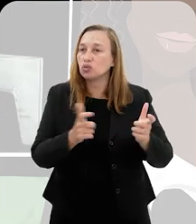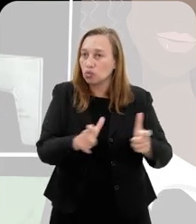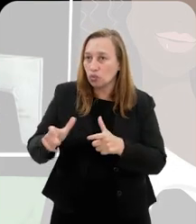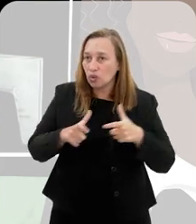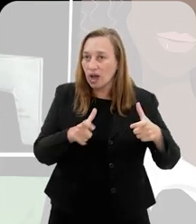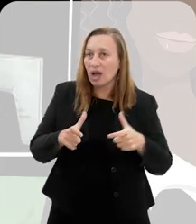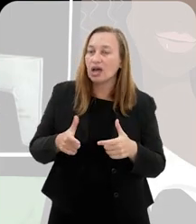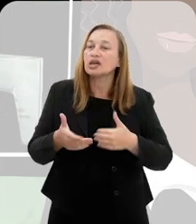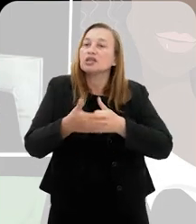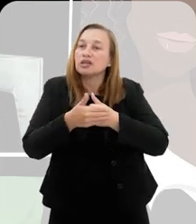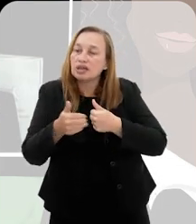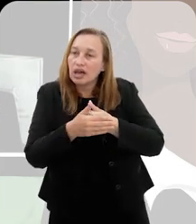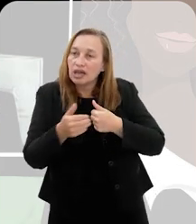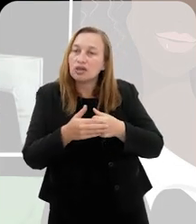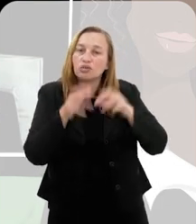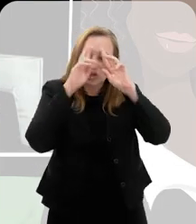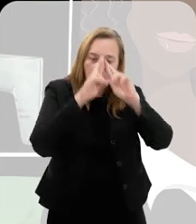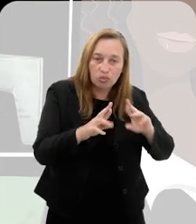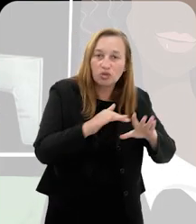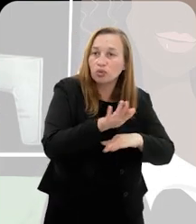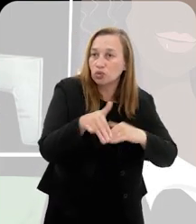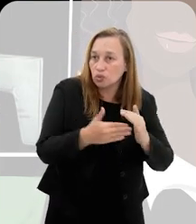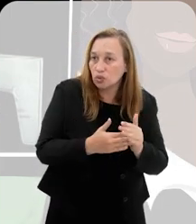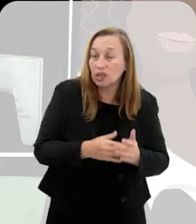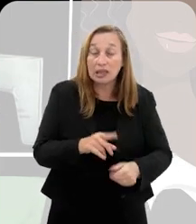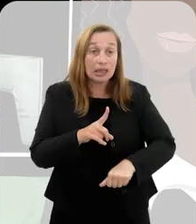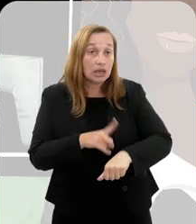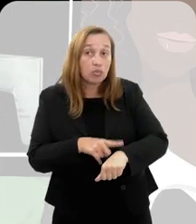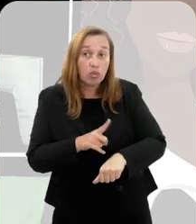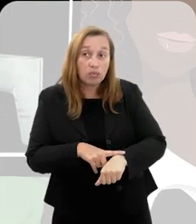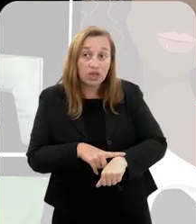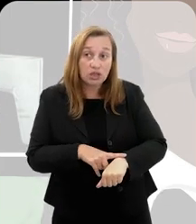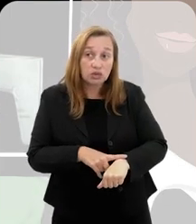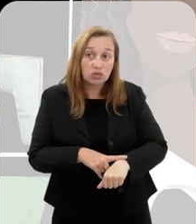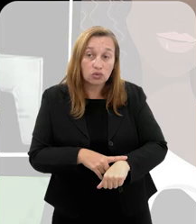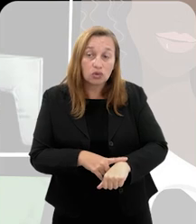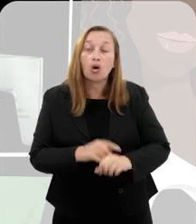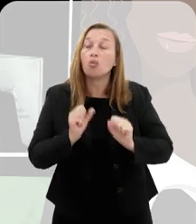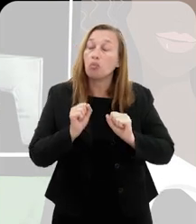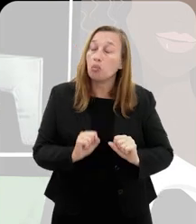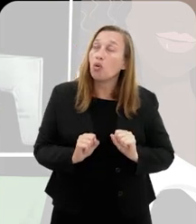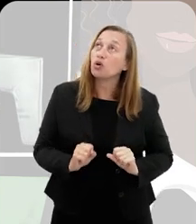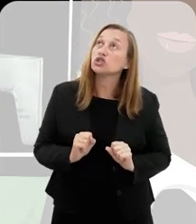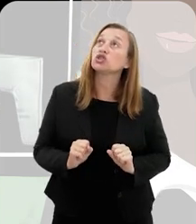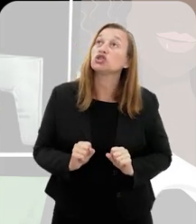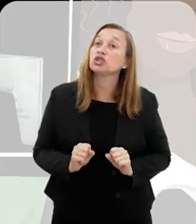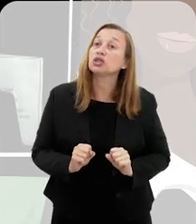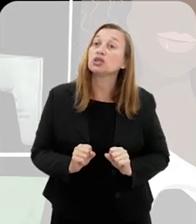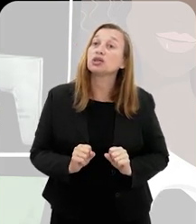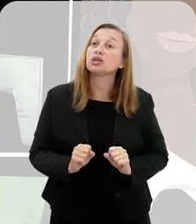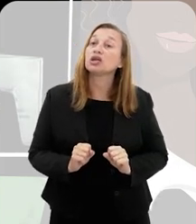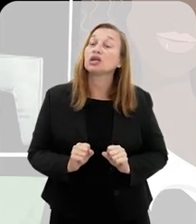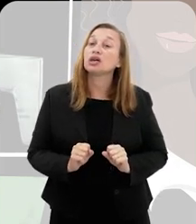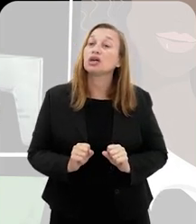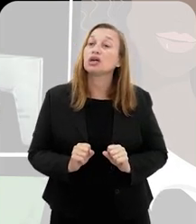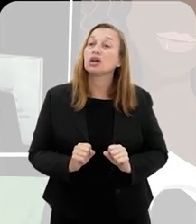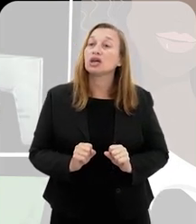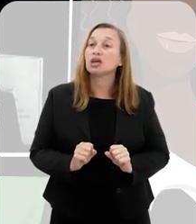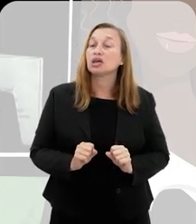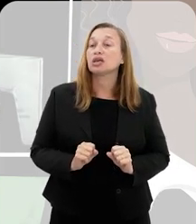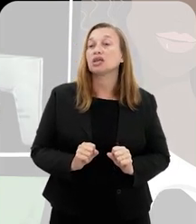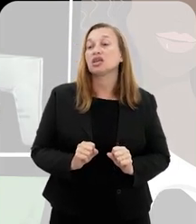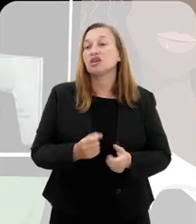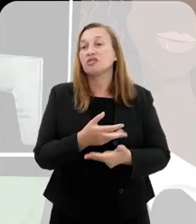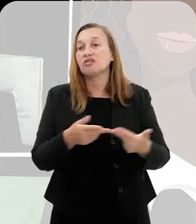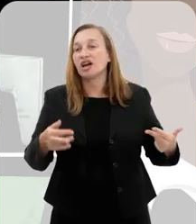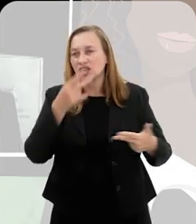membros, participantes, tem um carinho incrível por mim, e eu tenho também um carinho e respeito por elas, que naquele momento a gente pôde ali,